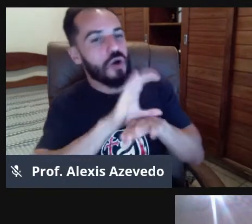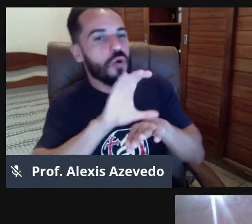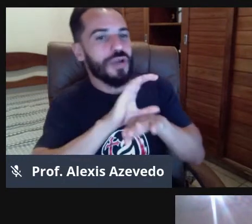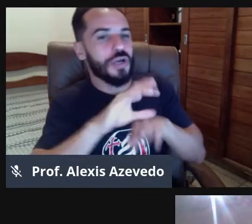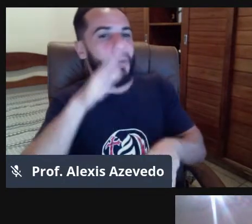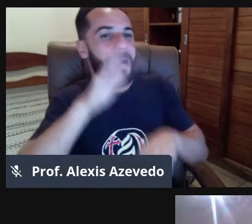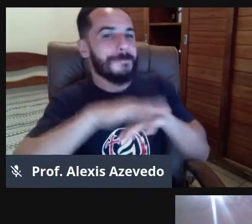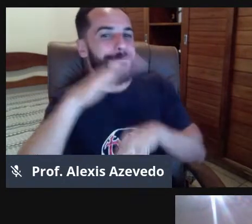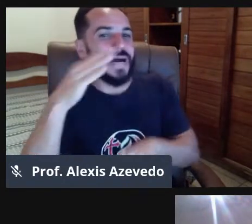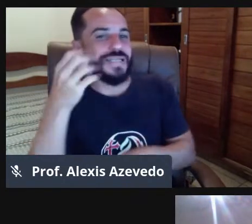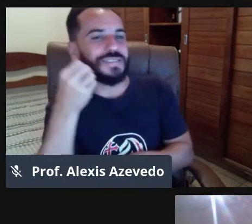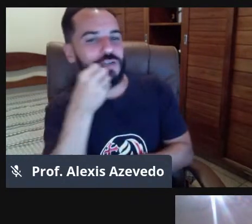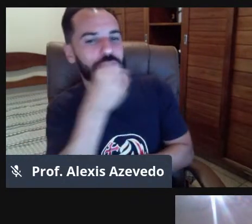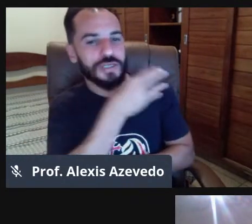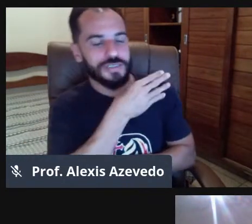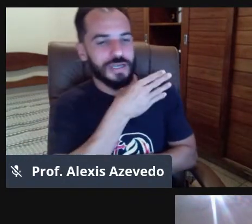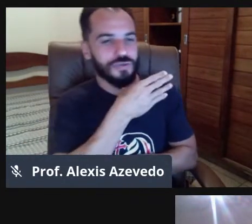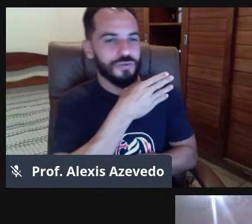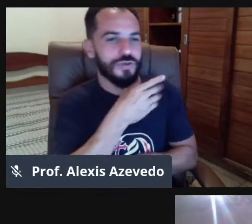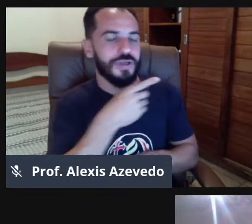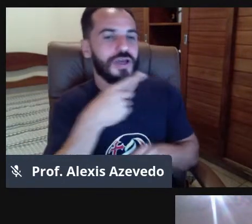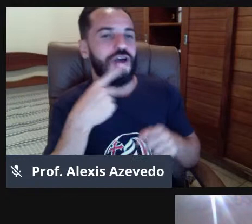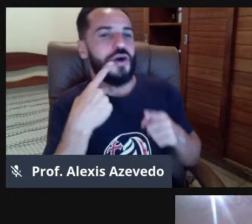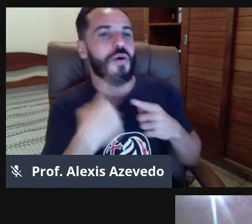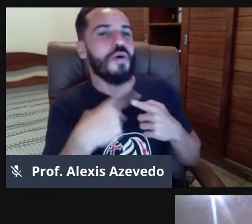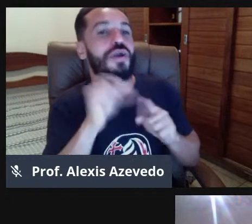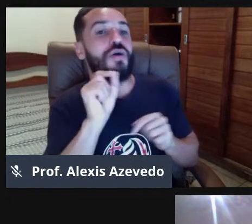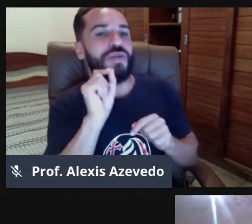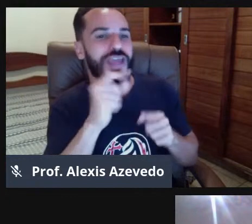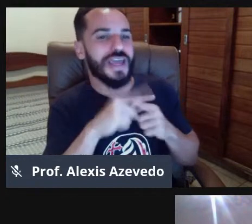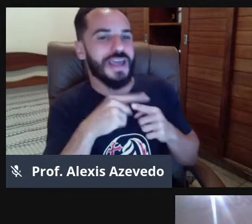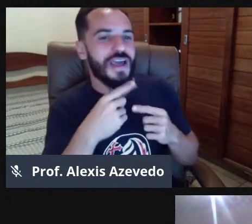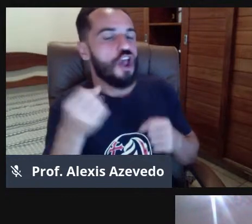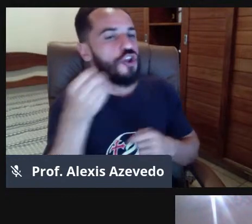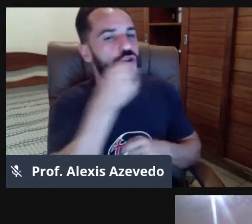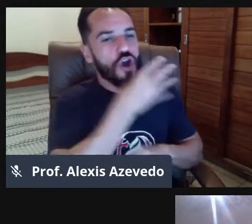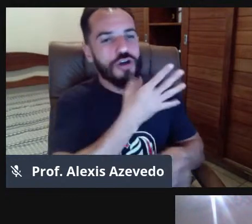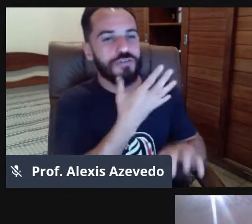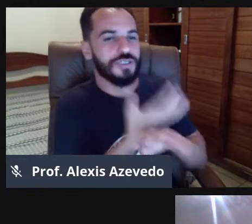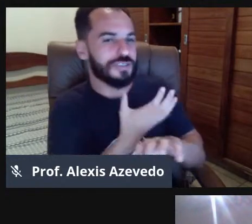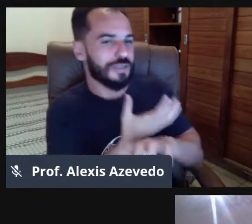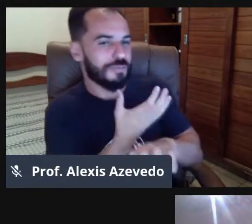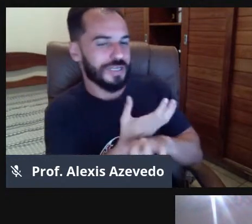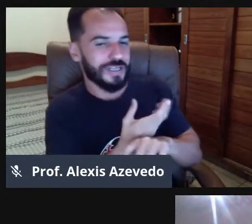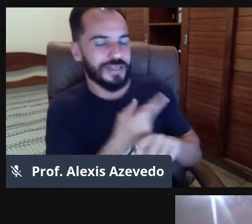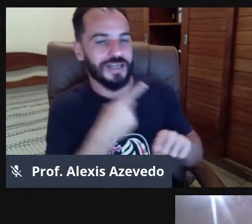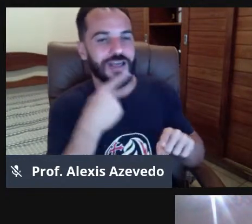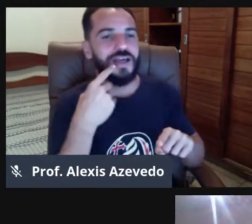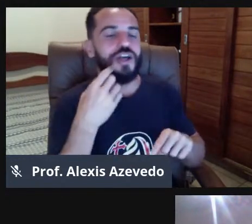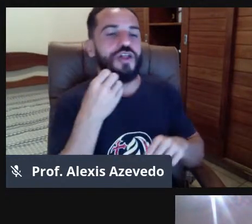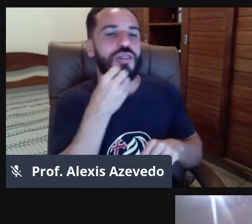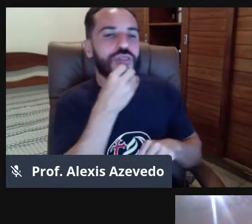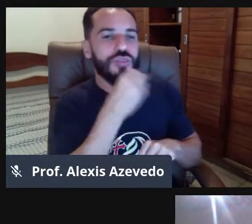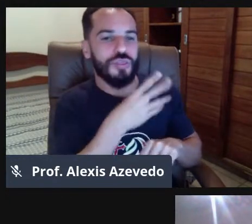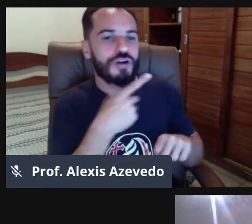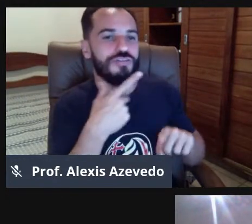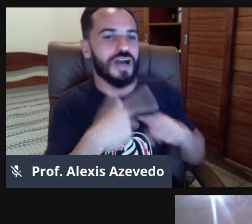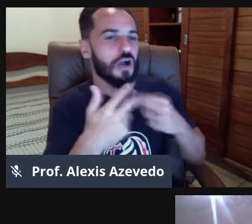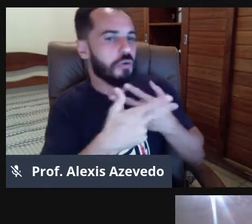Trazendo, buscando aí contemplar outras disciplinas, outras questões que a gente tem que